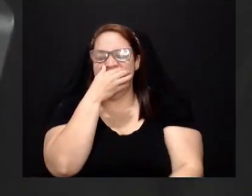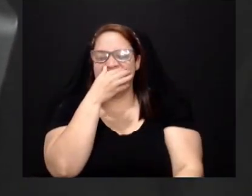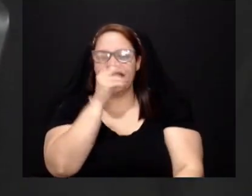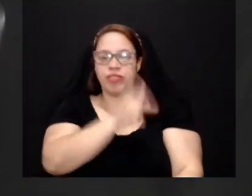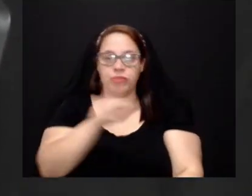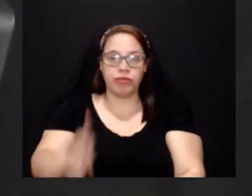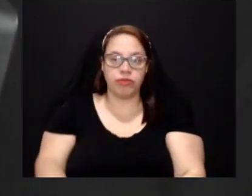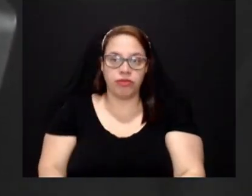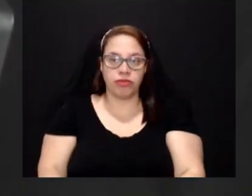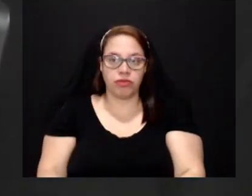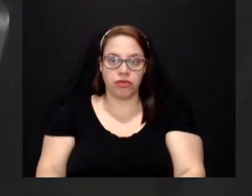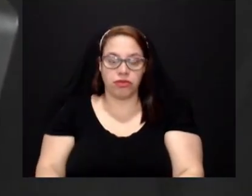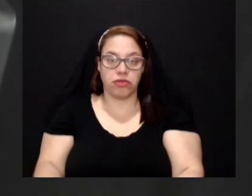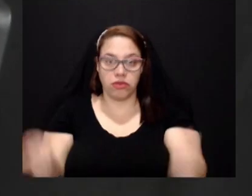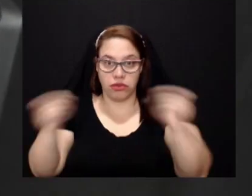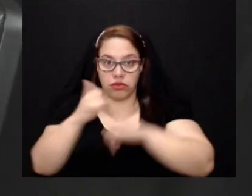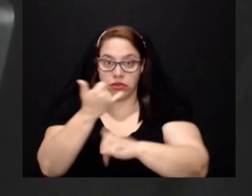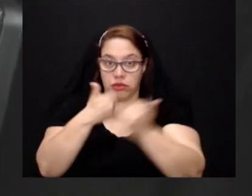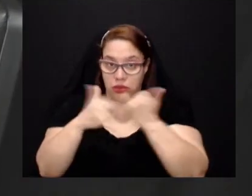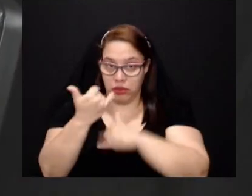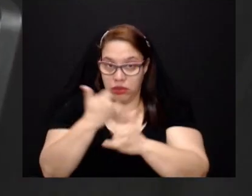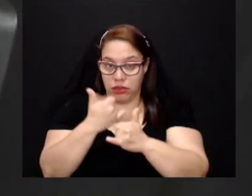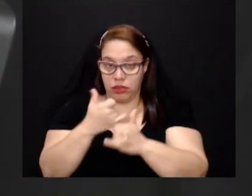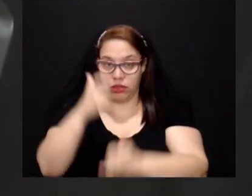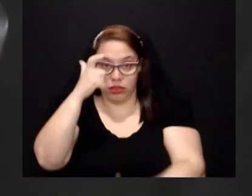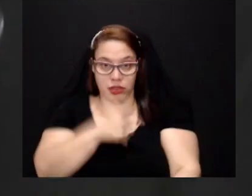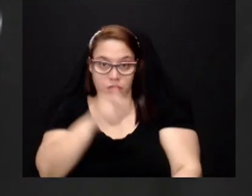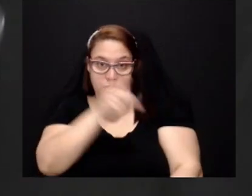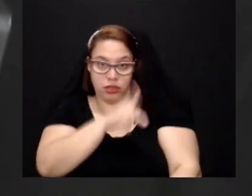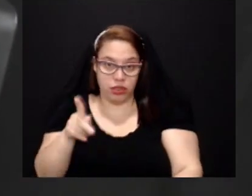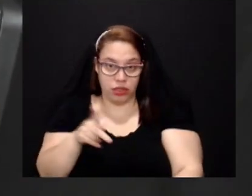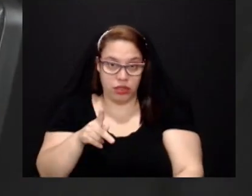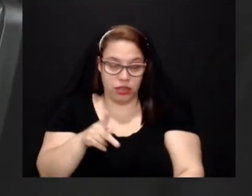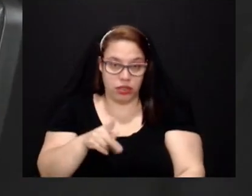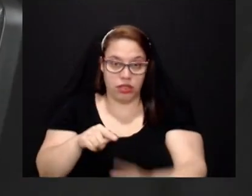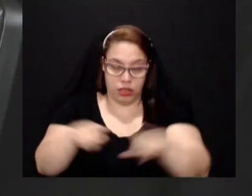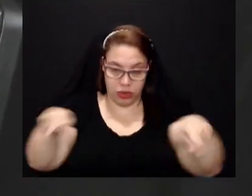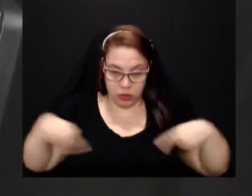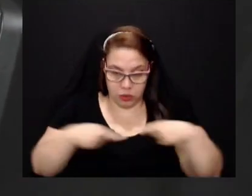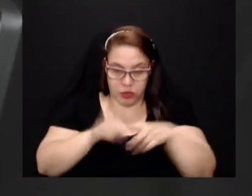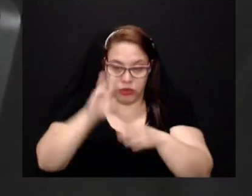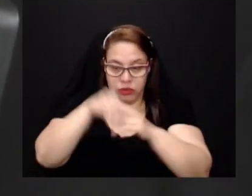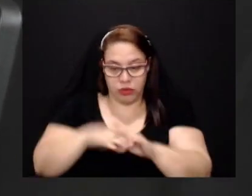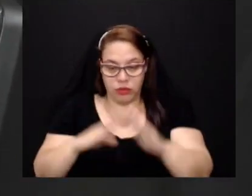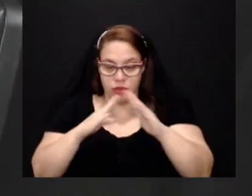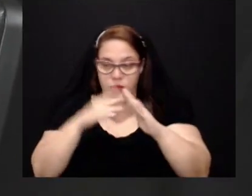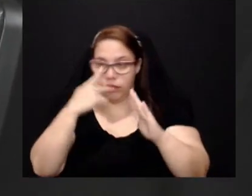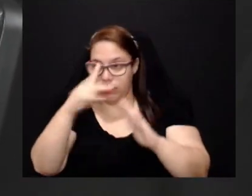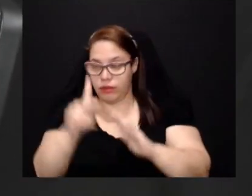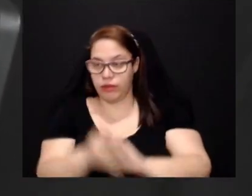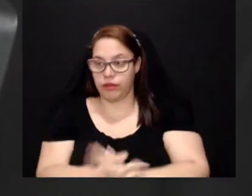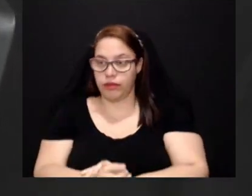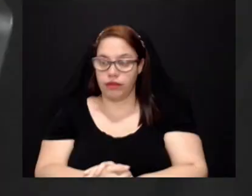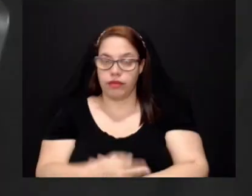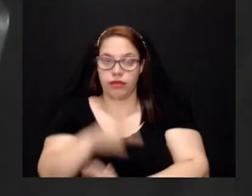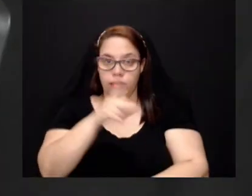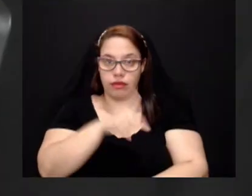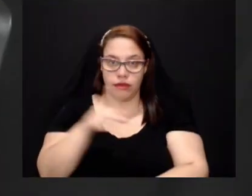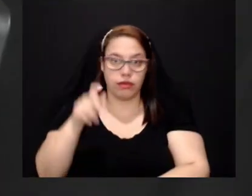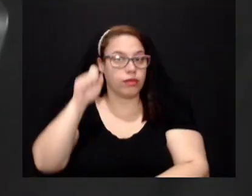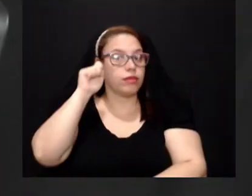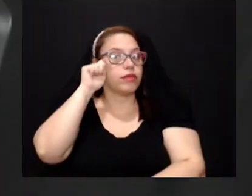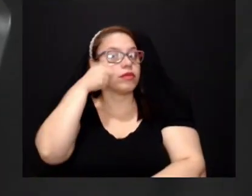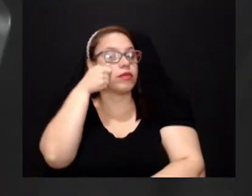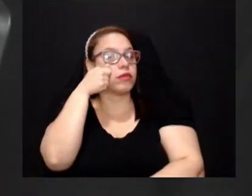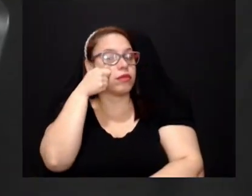de brincar e ser a professora que eu fui no quintal da casa dela. Professora negra, eu fui